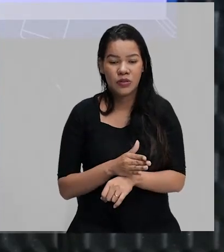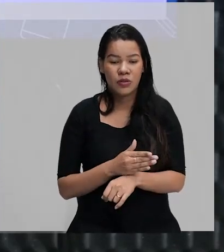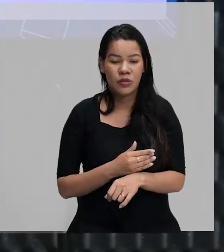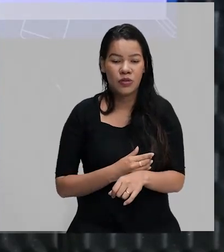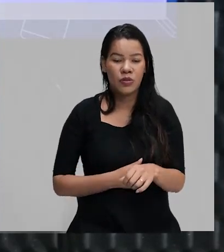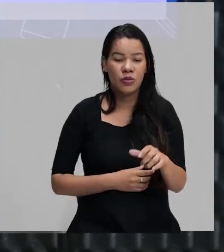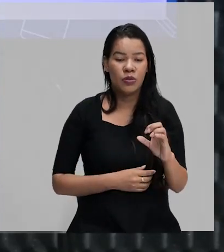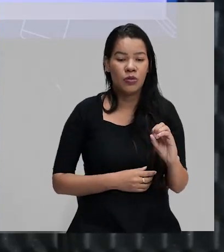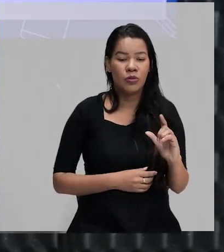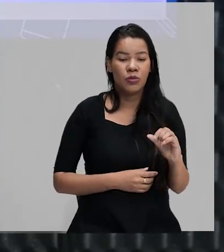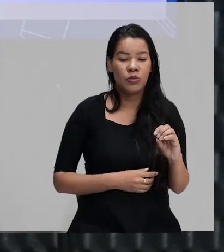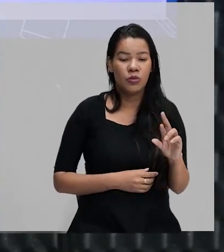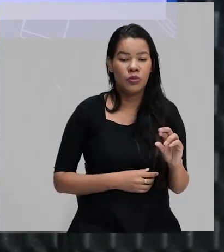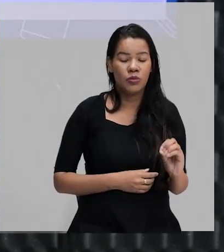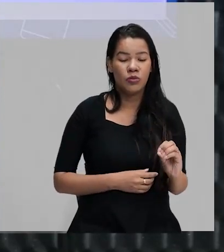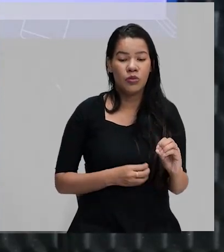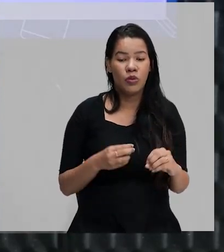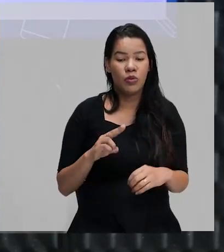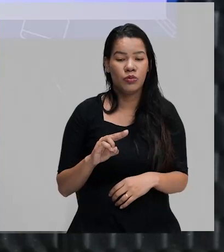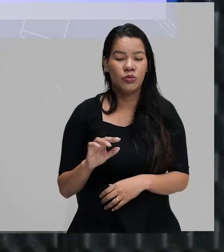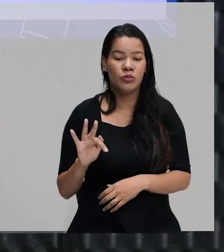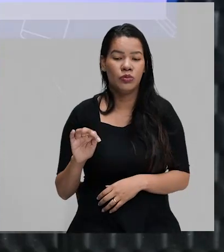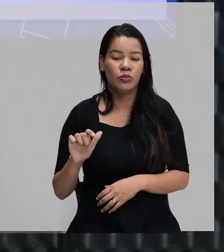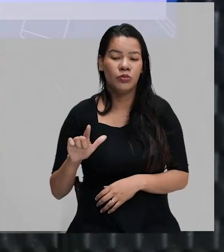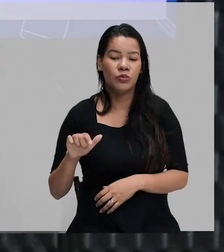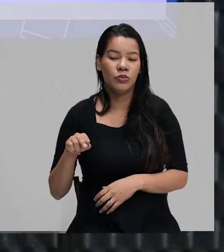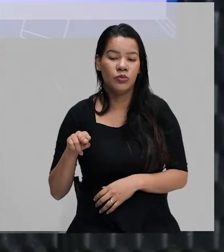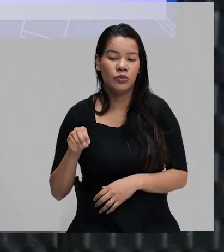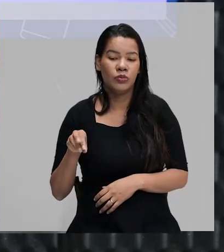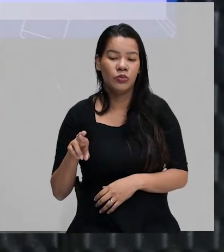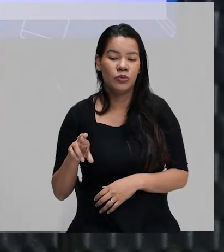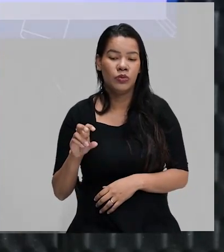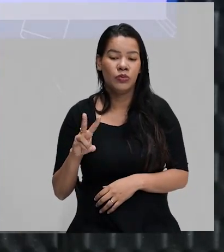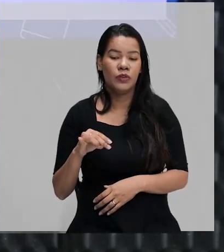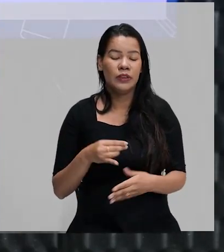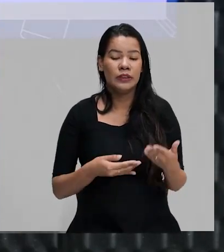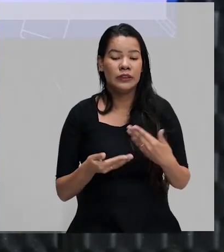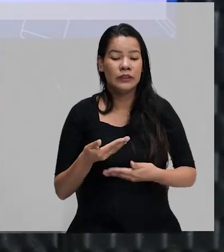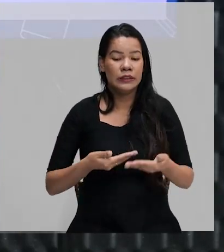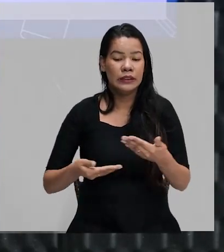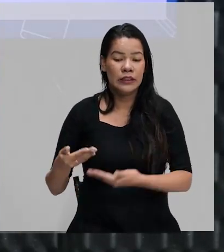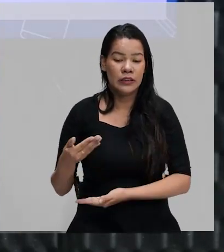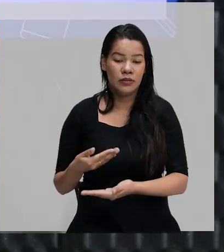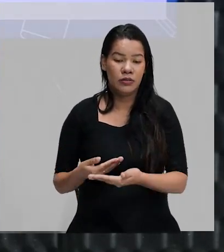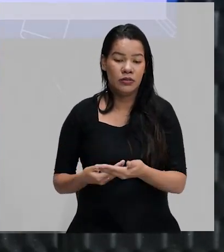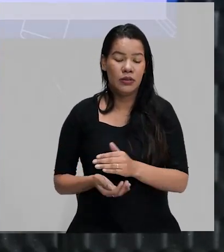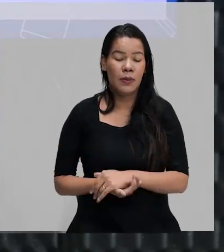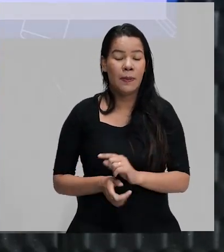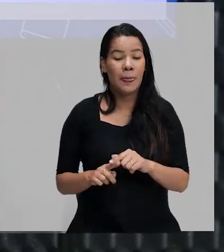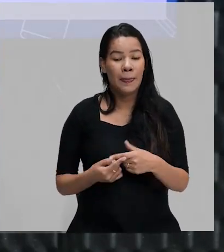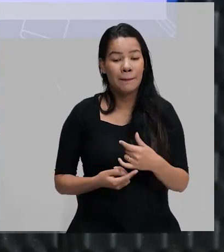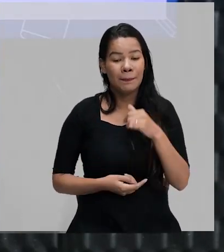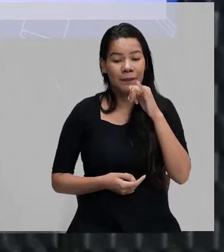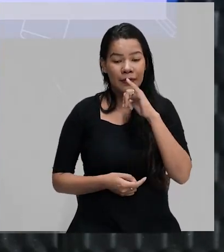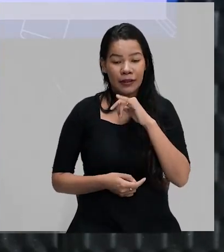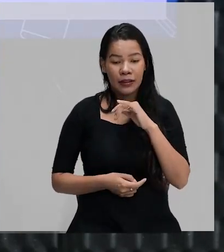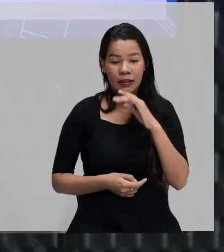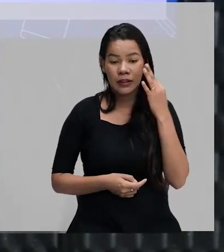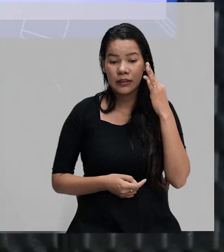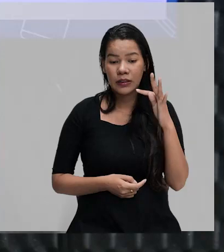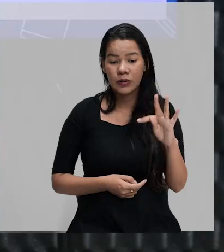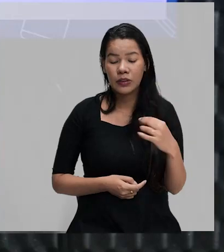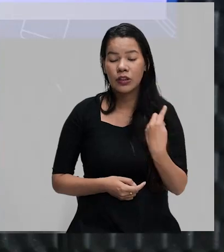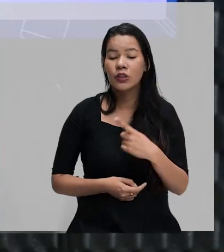flúor, eles vão reagir com o hidrogênio, vão interagir com o hidrogênio. Mas aqui, na teoria, nós vamos